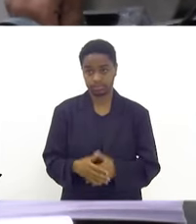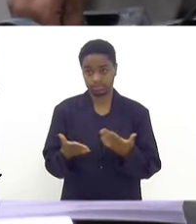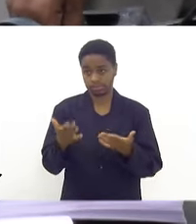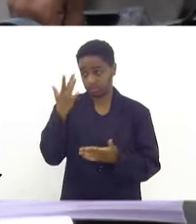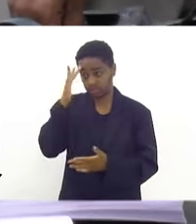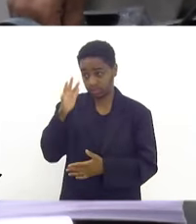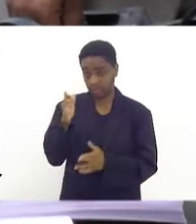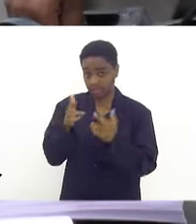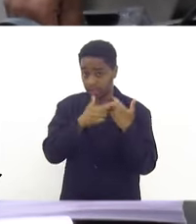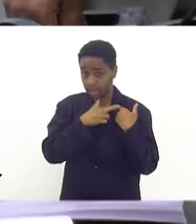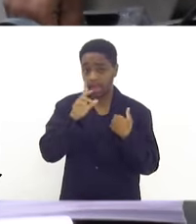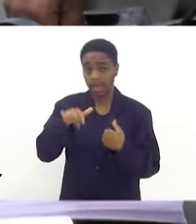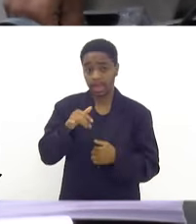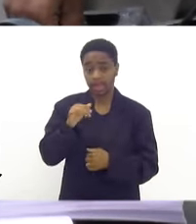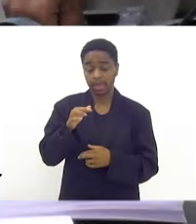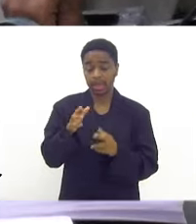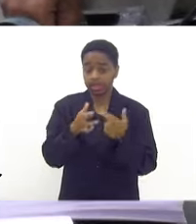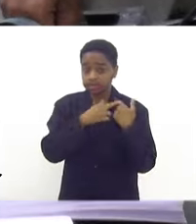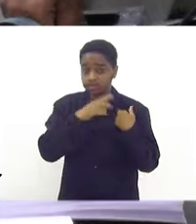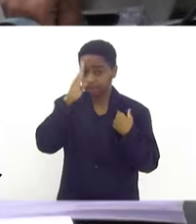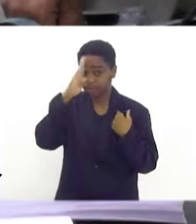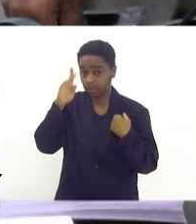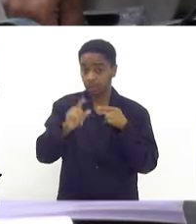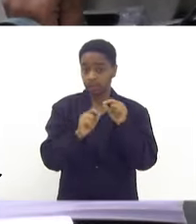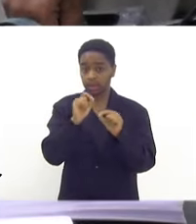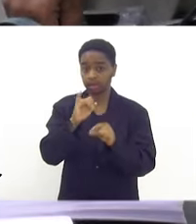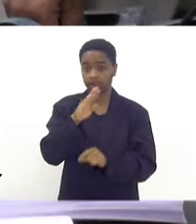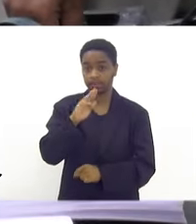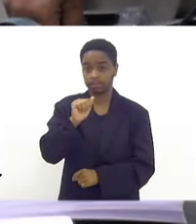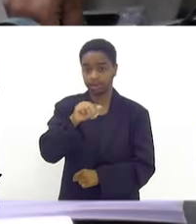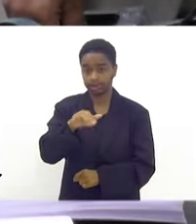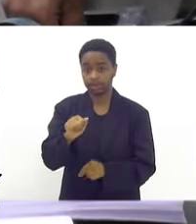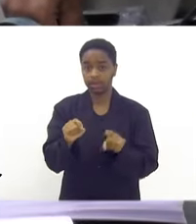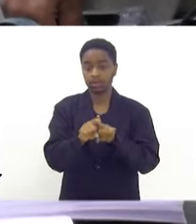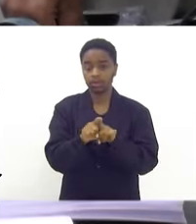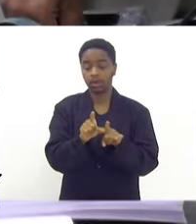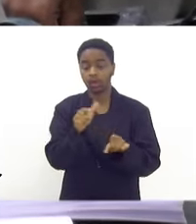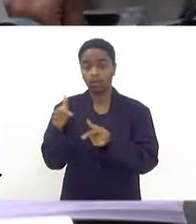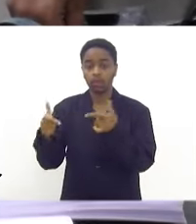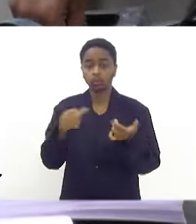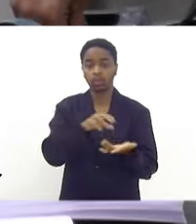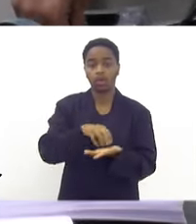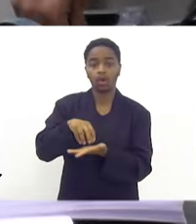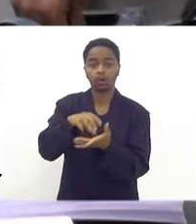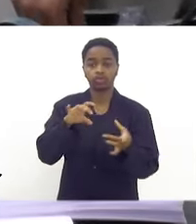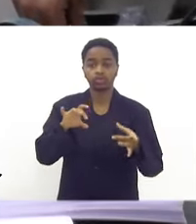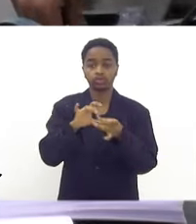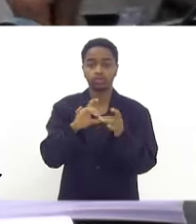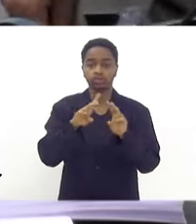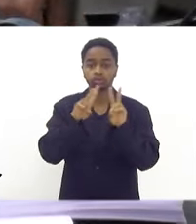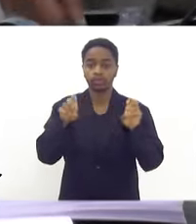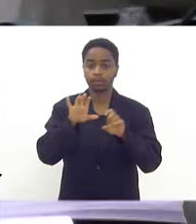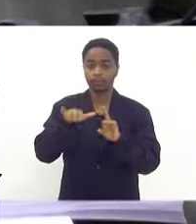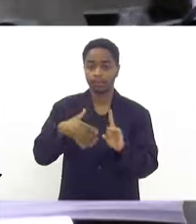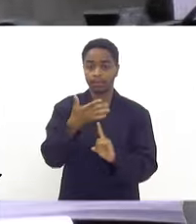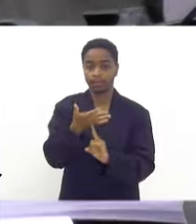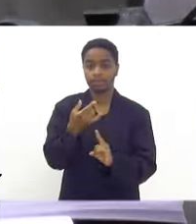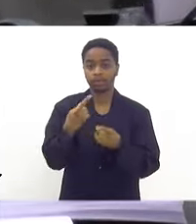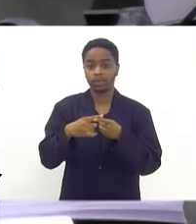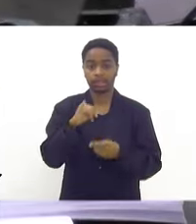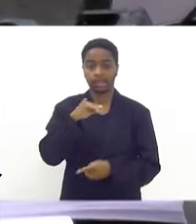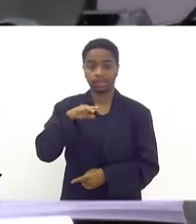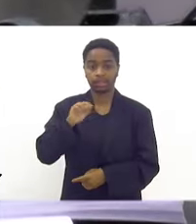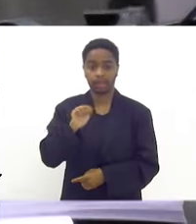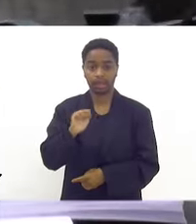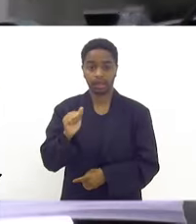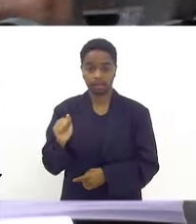responsabilidade é do a responsabilidade primária é do Ibama e todos os ógãos que estão envolvidos na questão do meio ambiente não é porque o Inea não atua